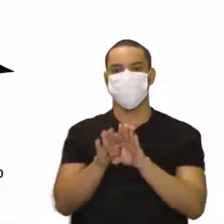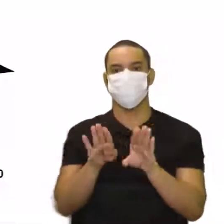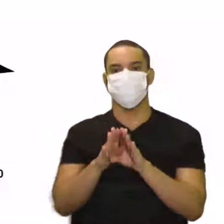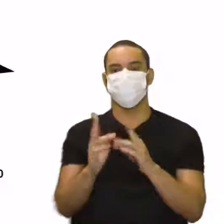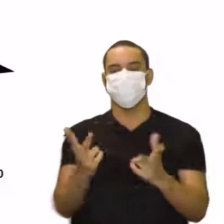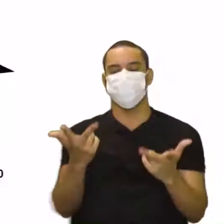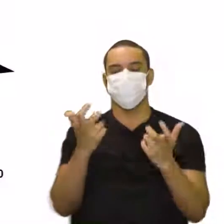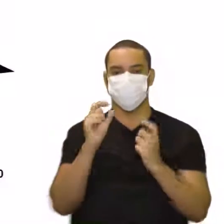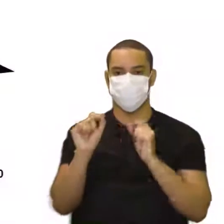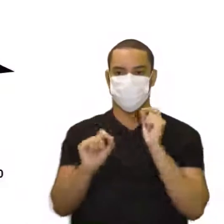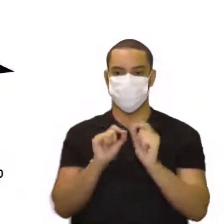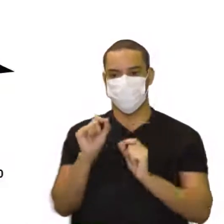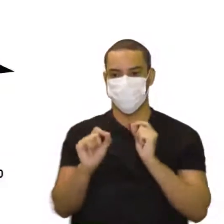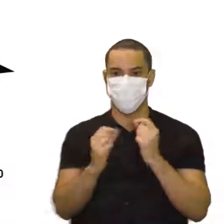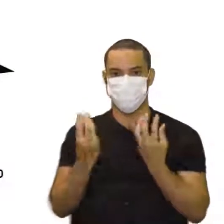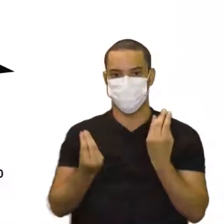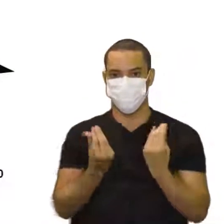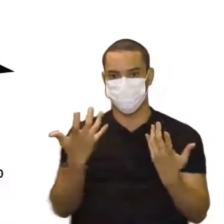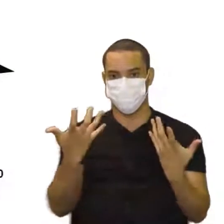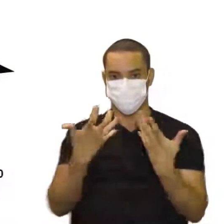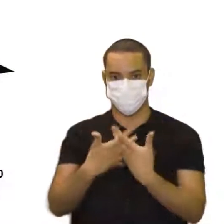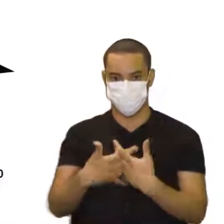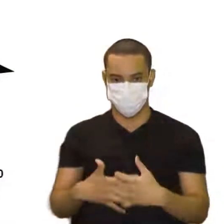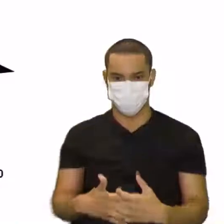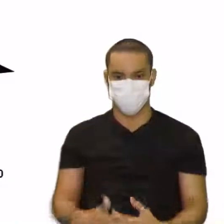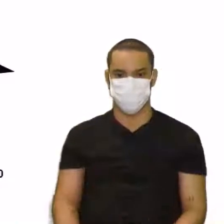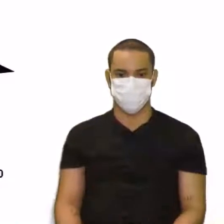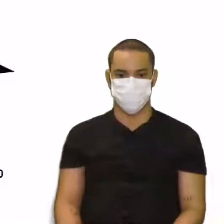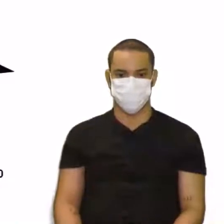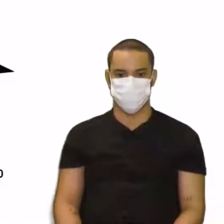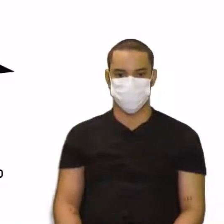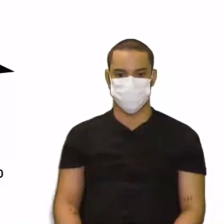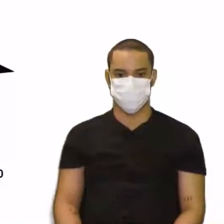ó, como é que essas correntes estão induzidas, ó.